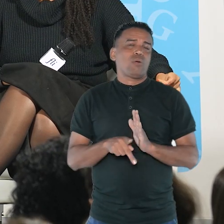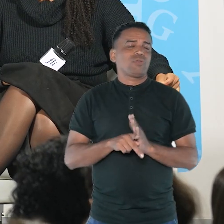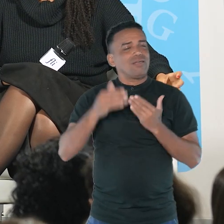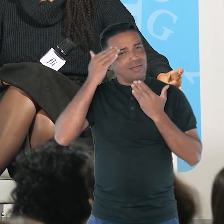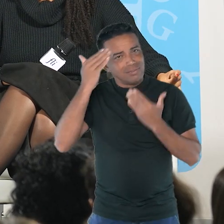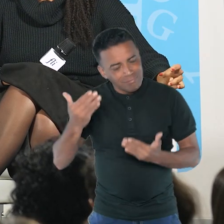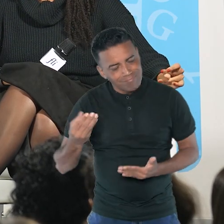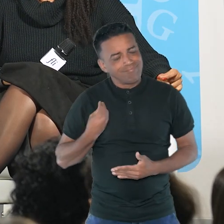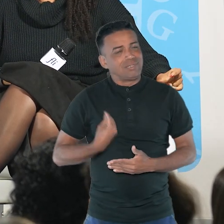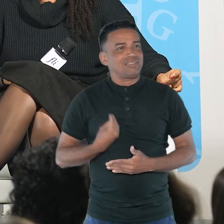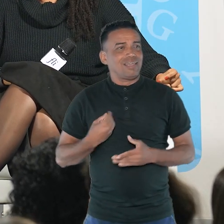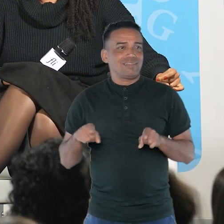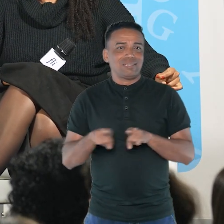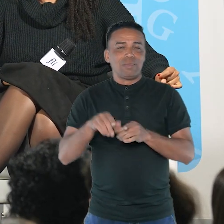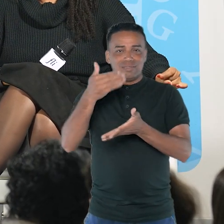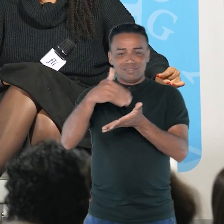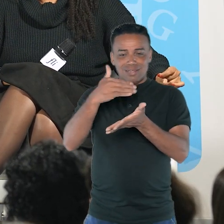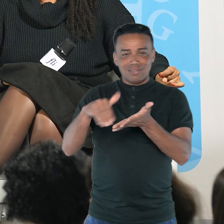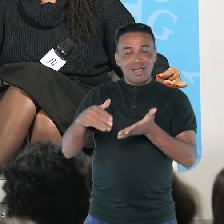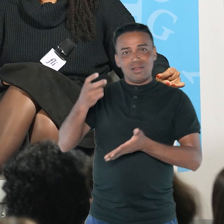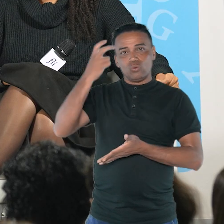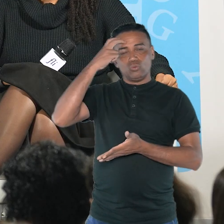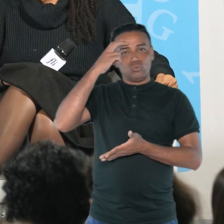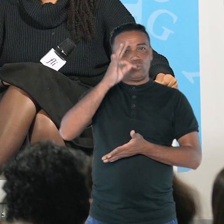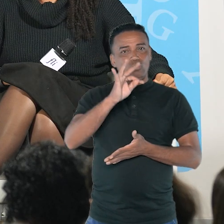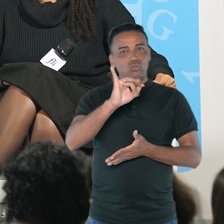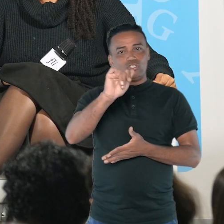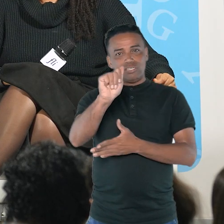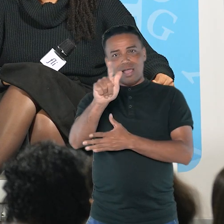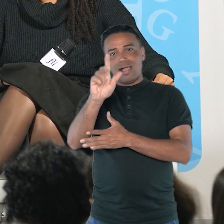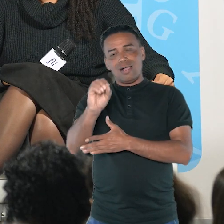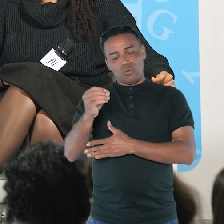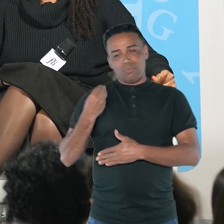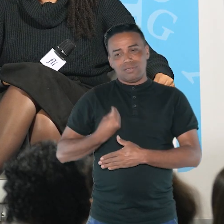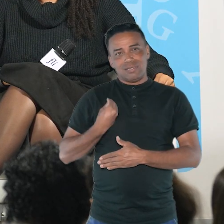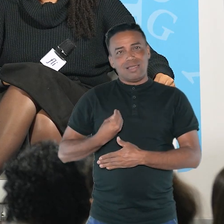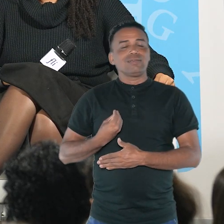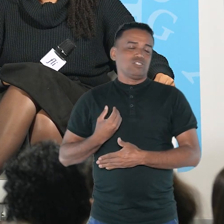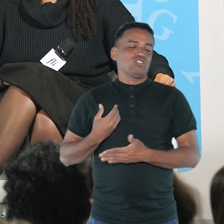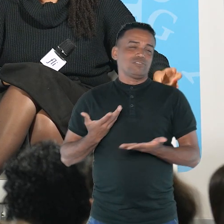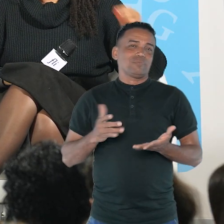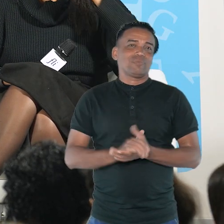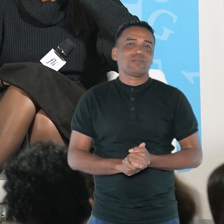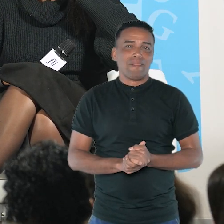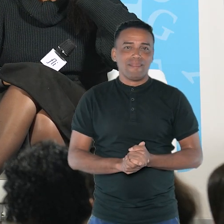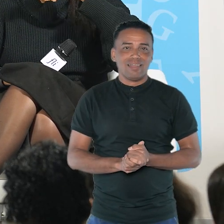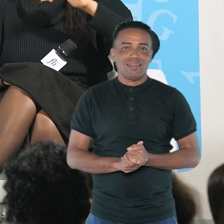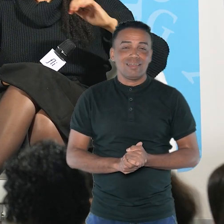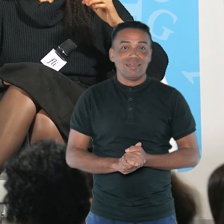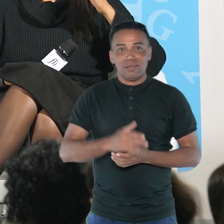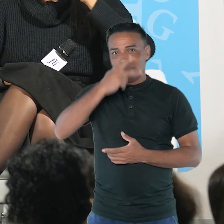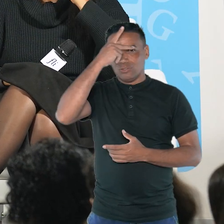a presença também do secretário de Cultura, Tiago Venâncio. Obrigado, Tiago, pela presença. Pessoal aqui